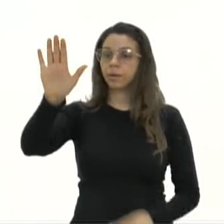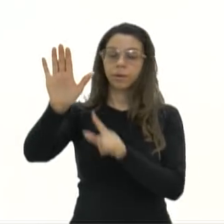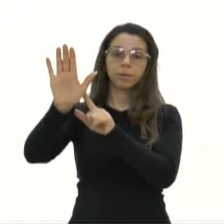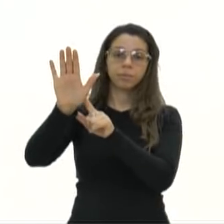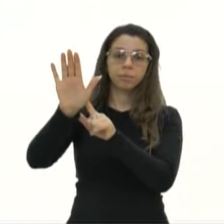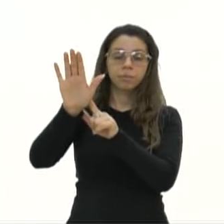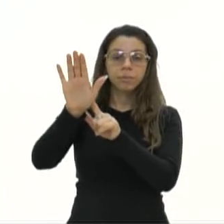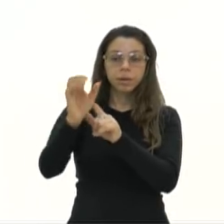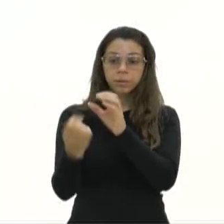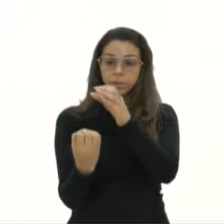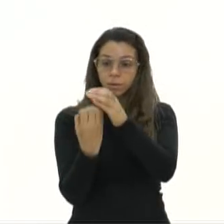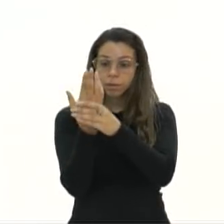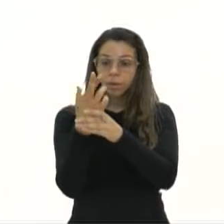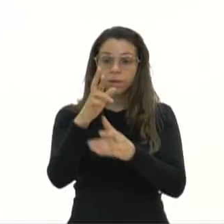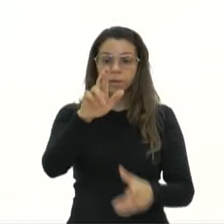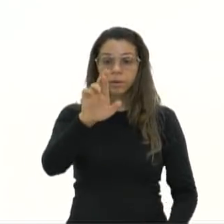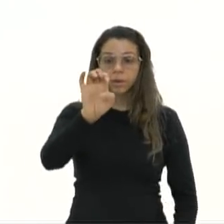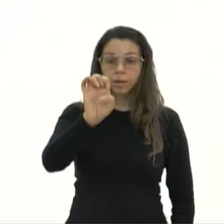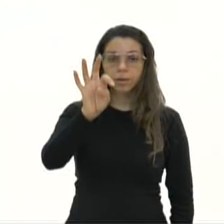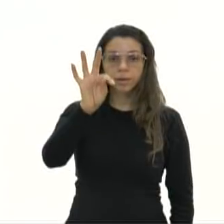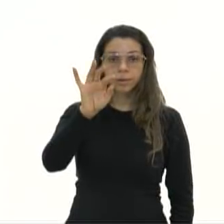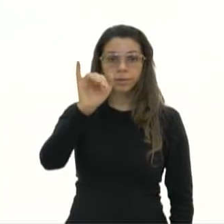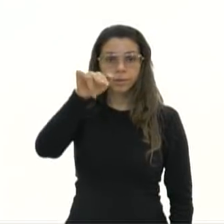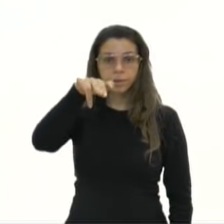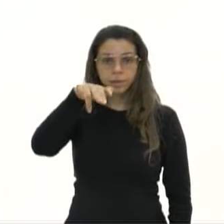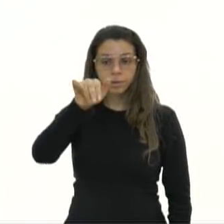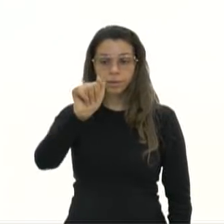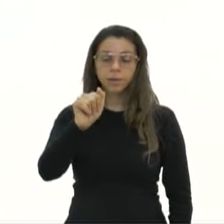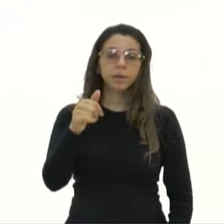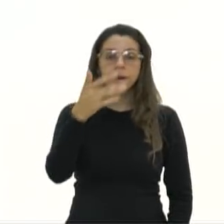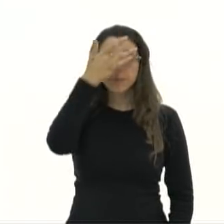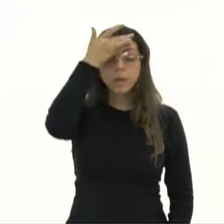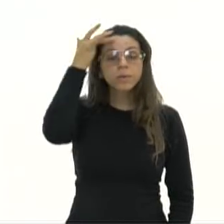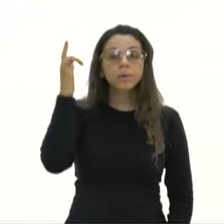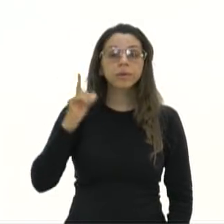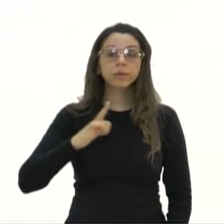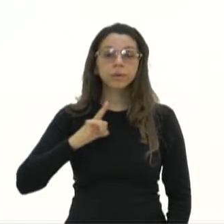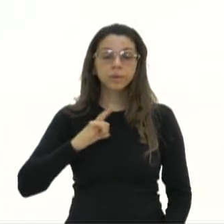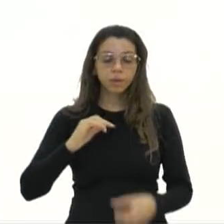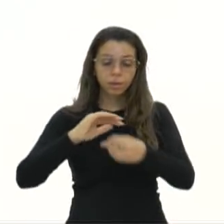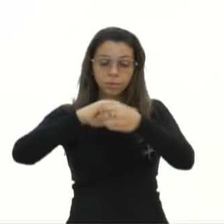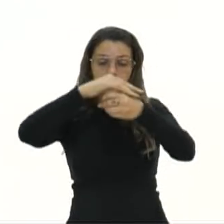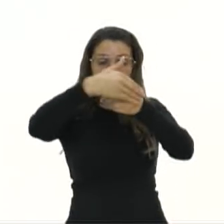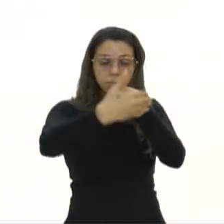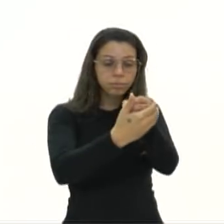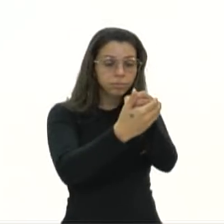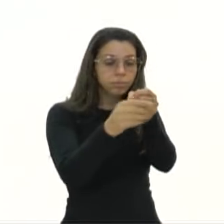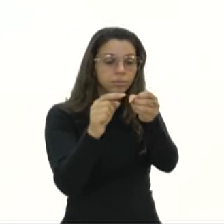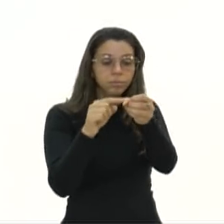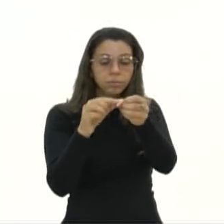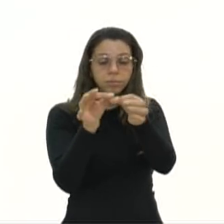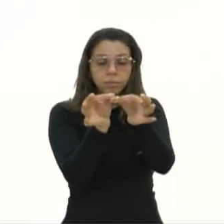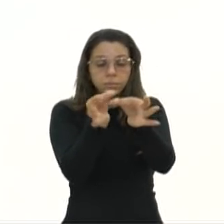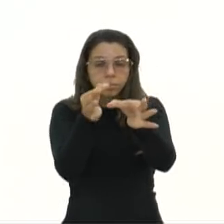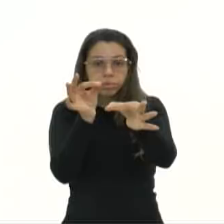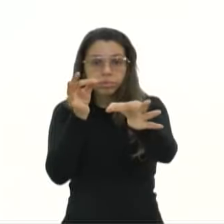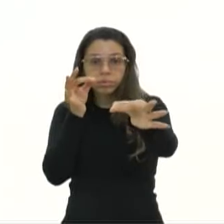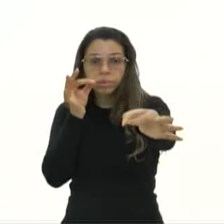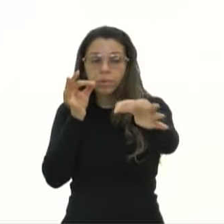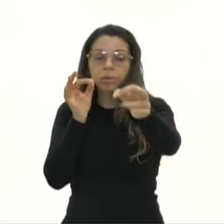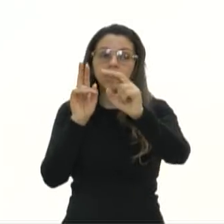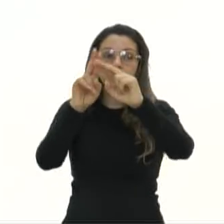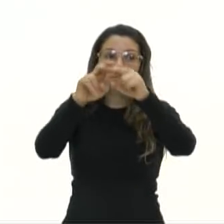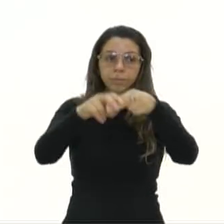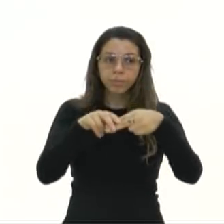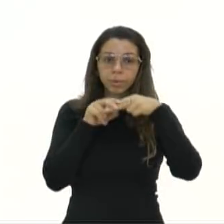da retina. A pessoa que tem esse defeito, o eixo do globo ocular é muito longo e por